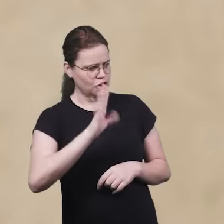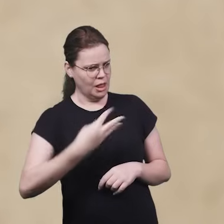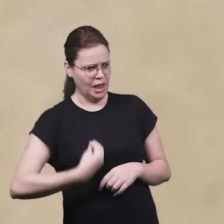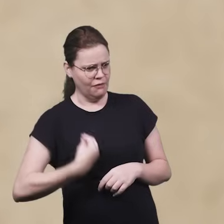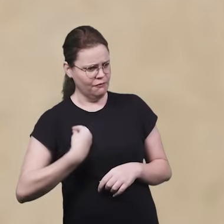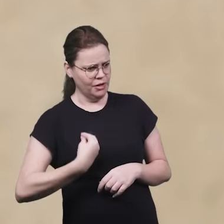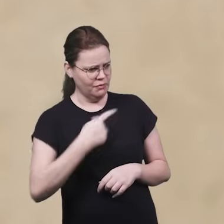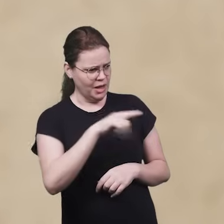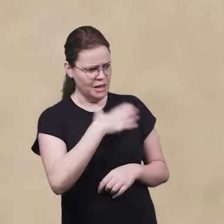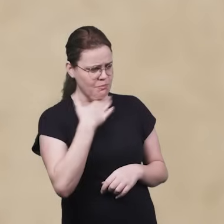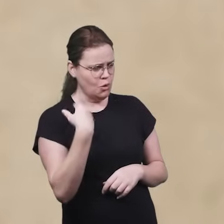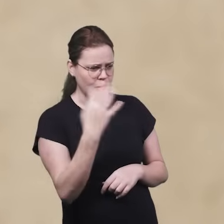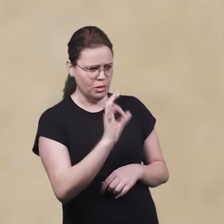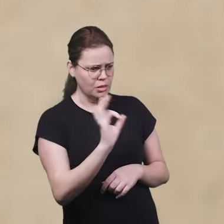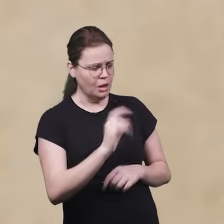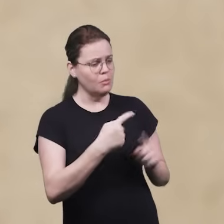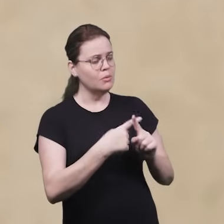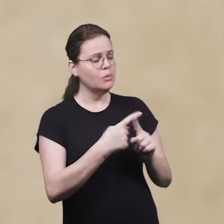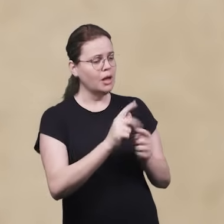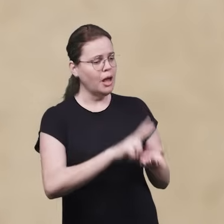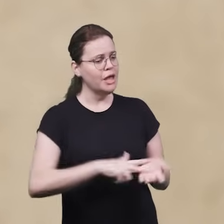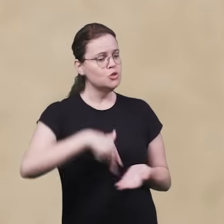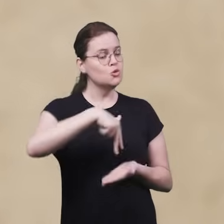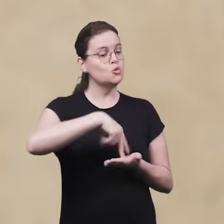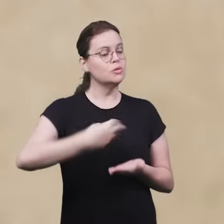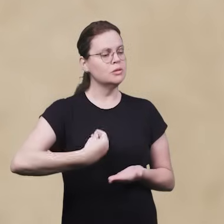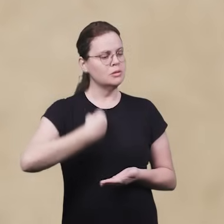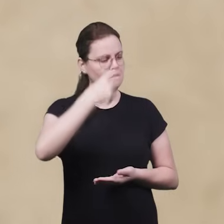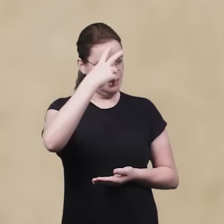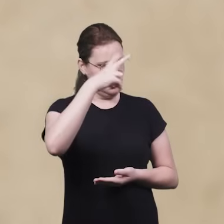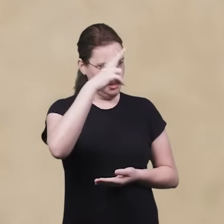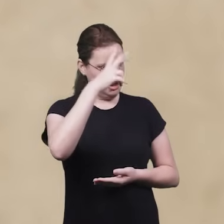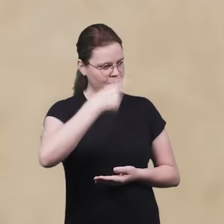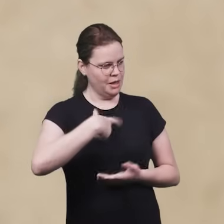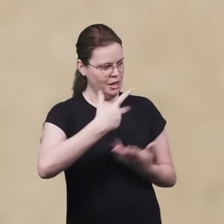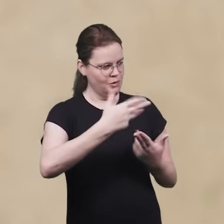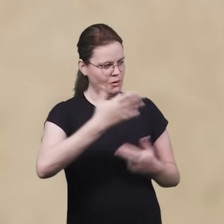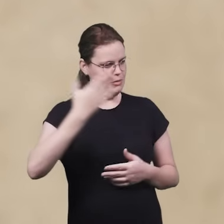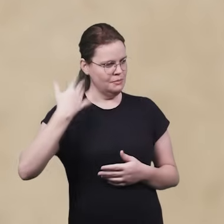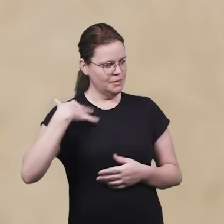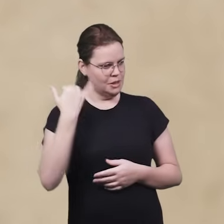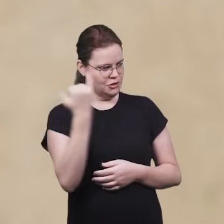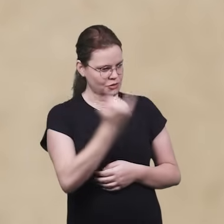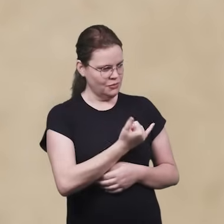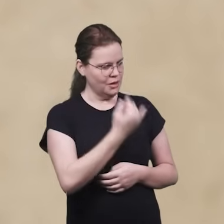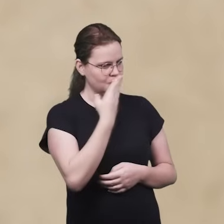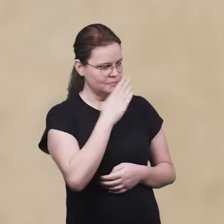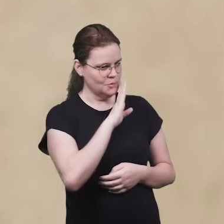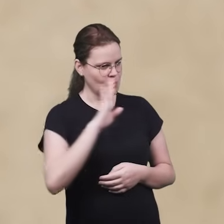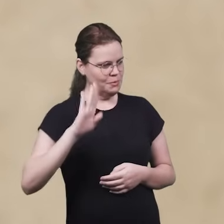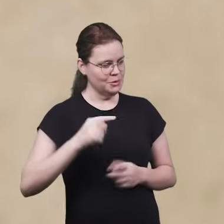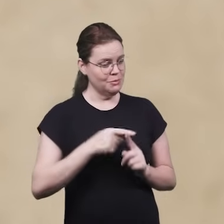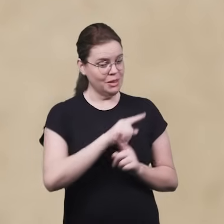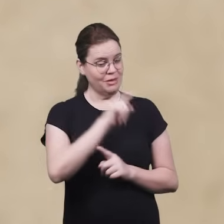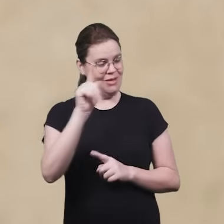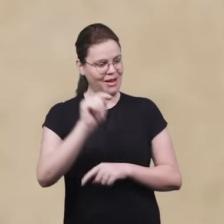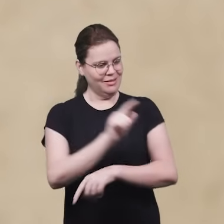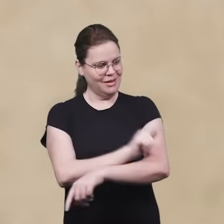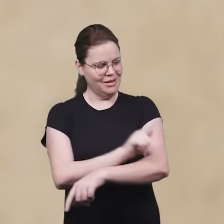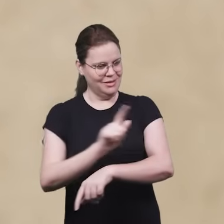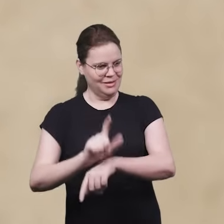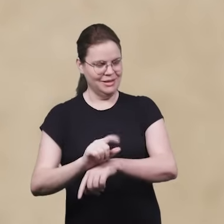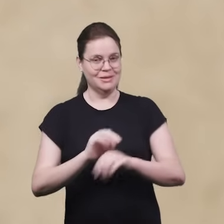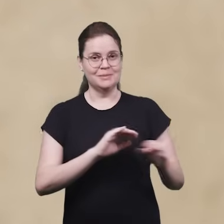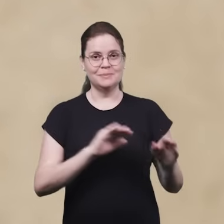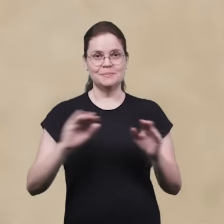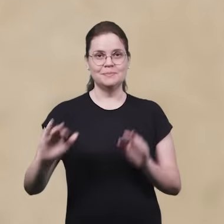está aqui, mas ressuscitou. Lembrai-vos como vos falou, estando ainda na Galiléia. E aí eu